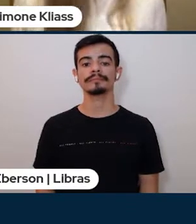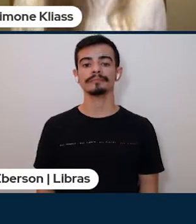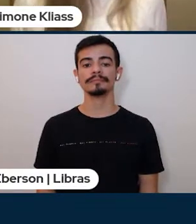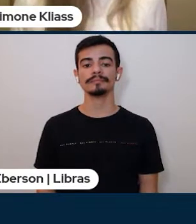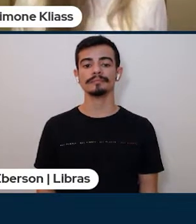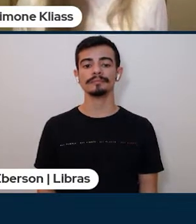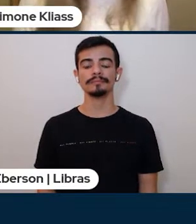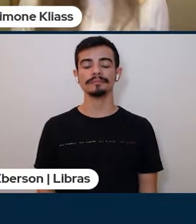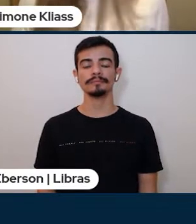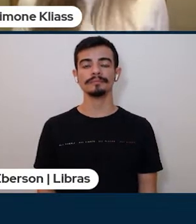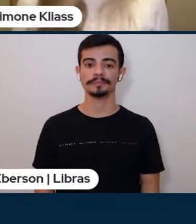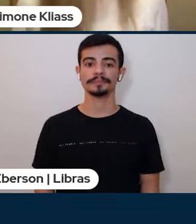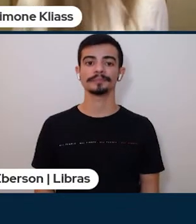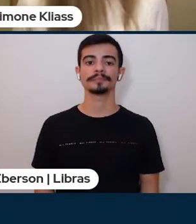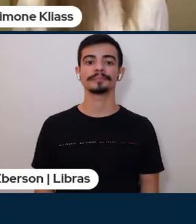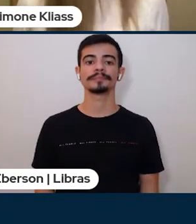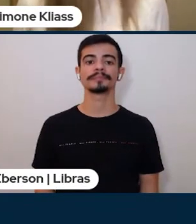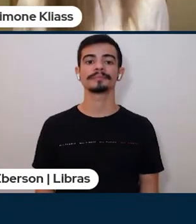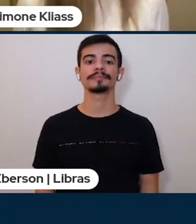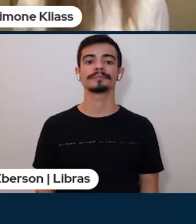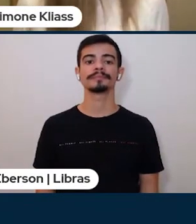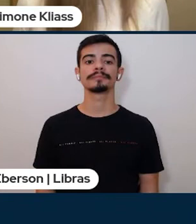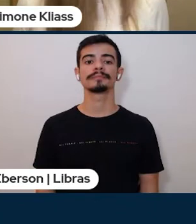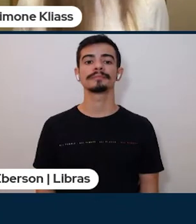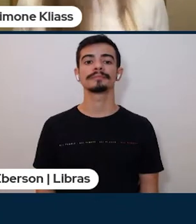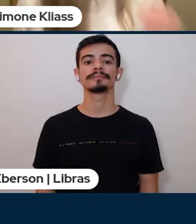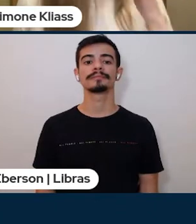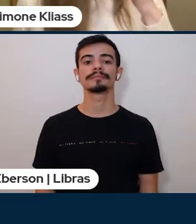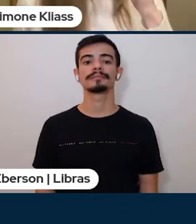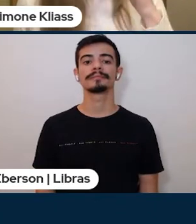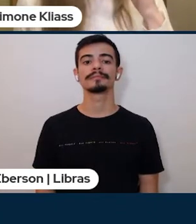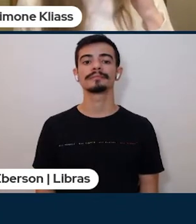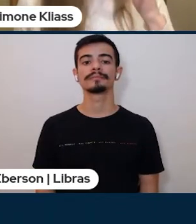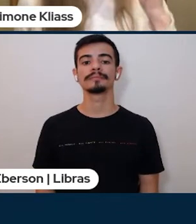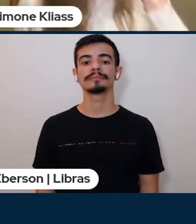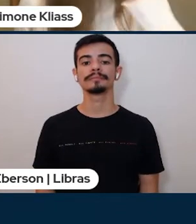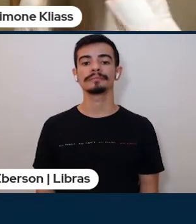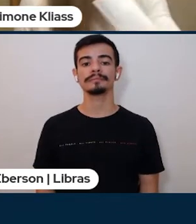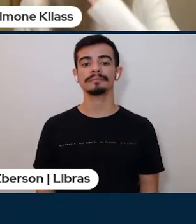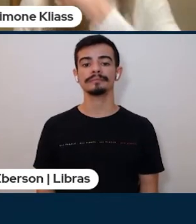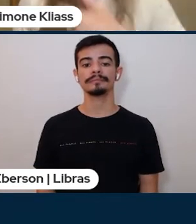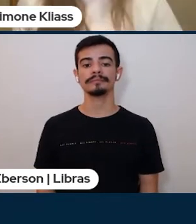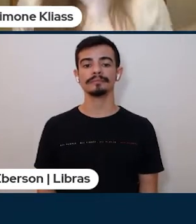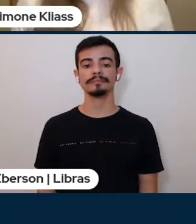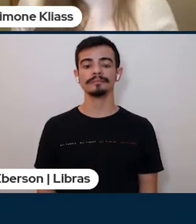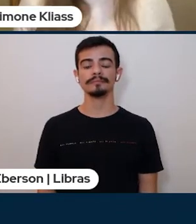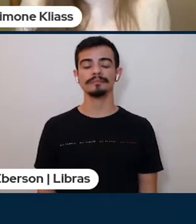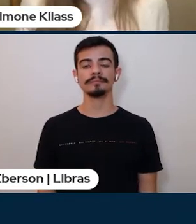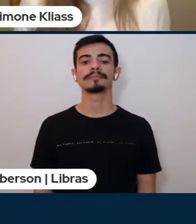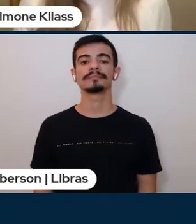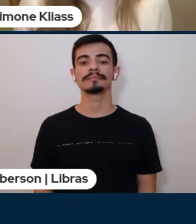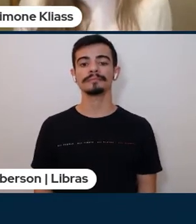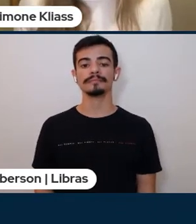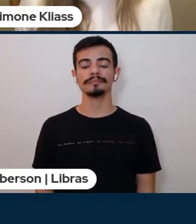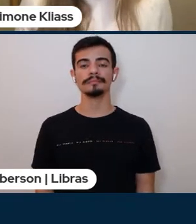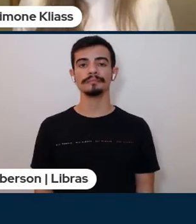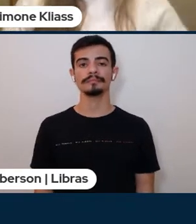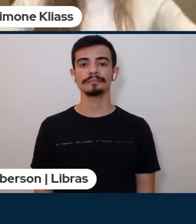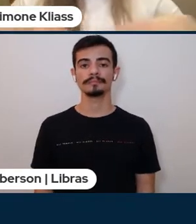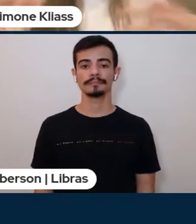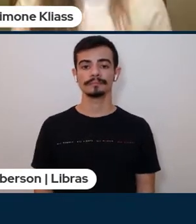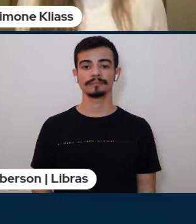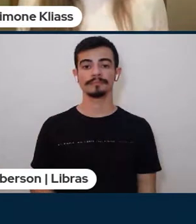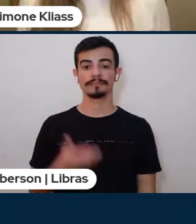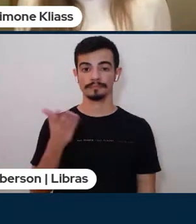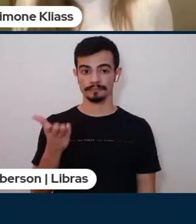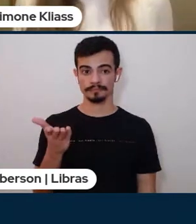ou seja não estamos falando de uma novidade aqui tá para vocês terem uma referência a esse slide aqui